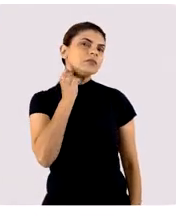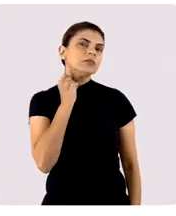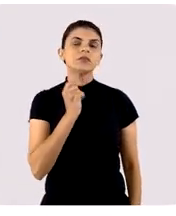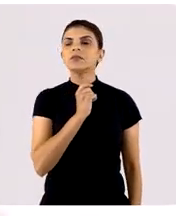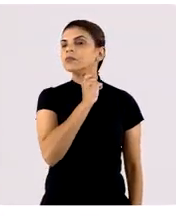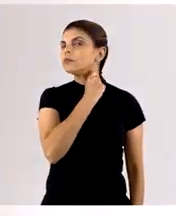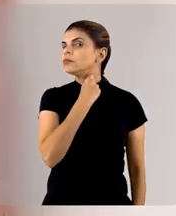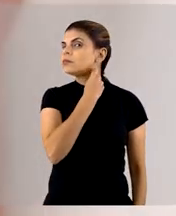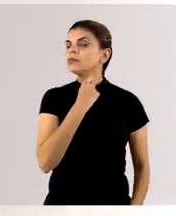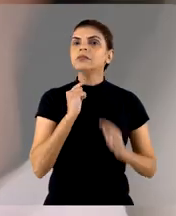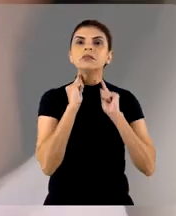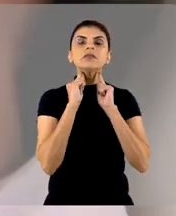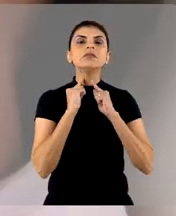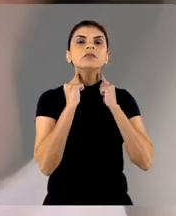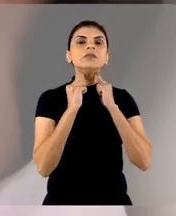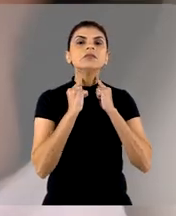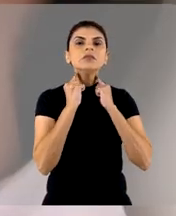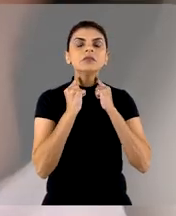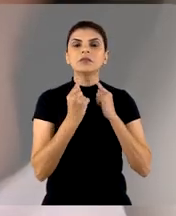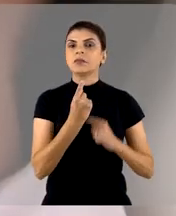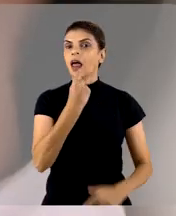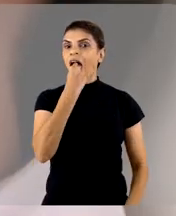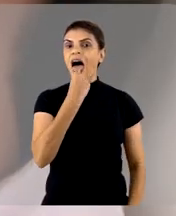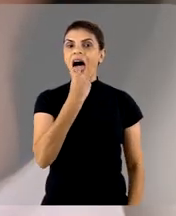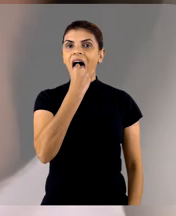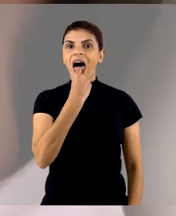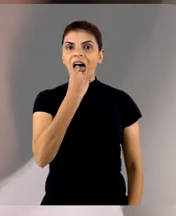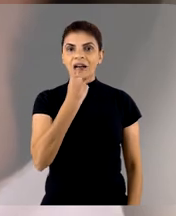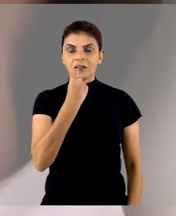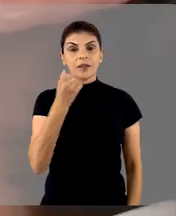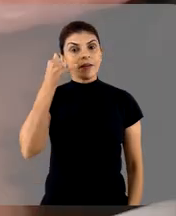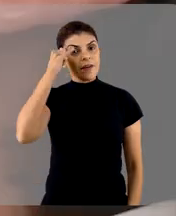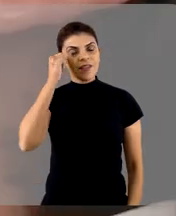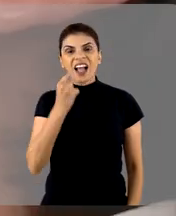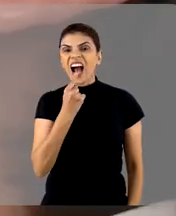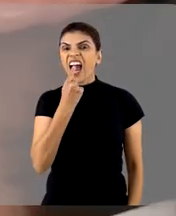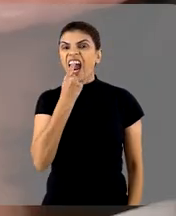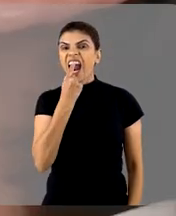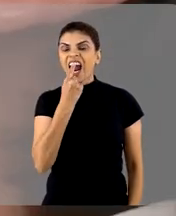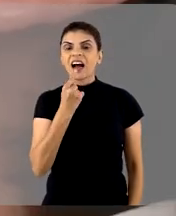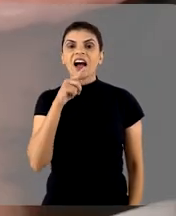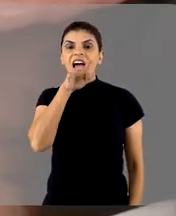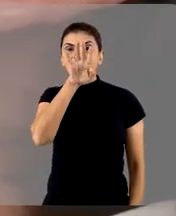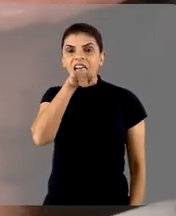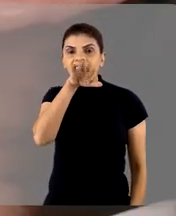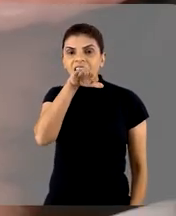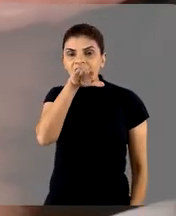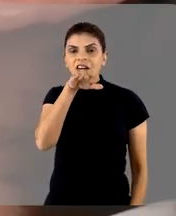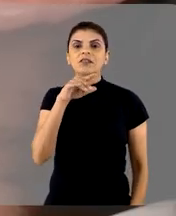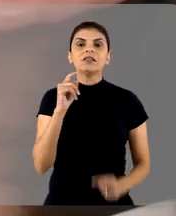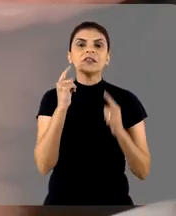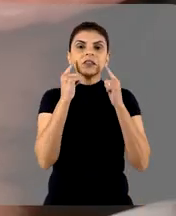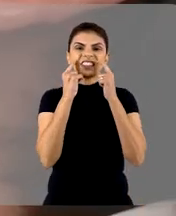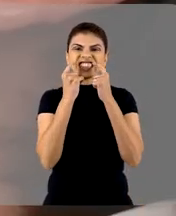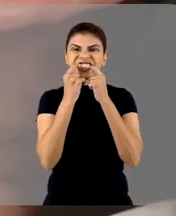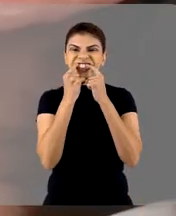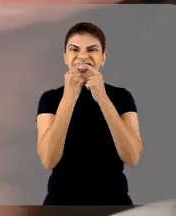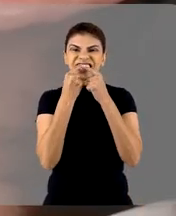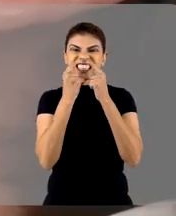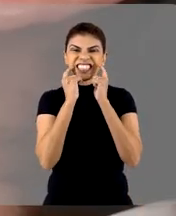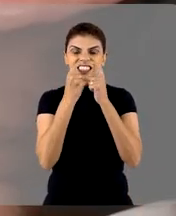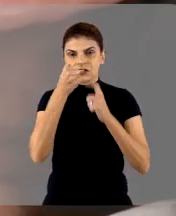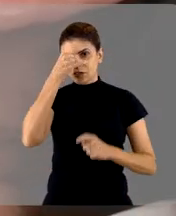Esfregue o swab nas duas amígdalas e na faringe posterior. E evite tocar na língua, nos dentes e nas